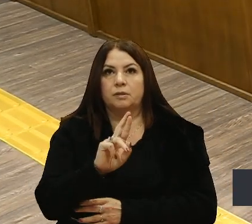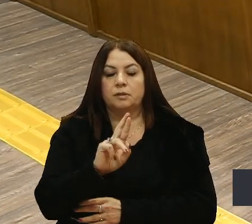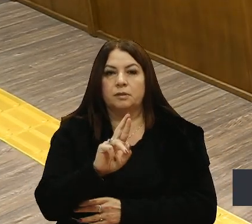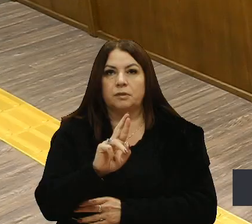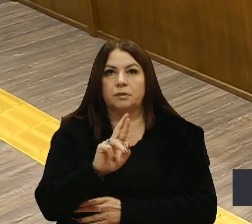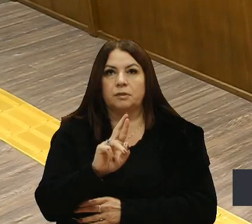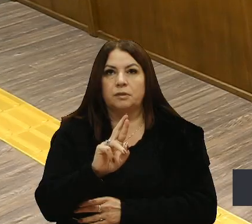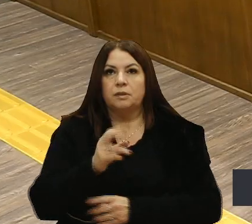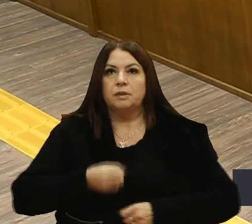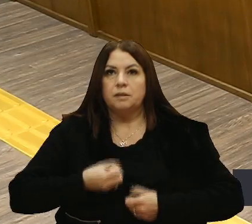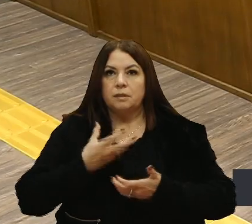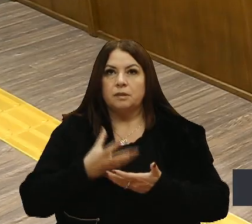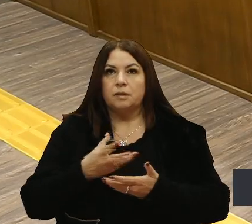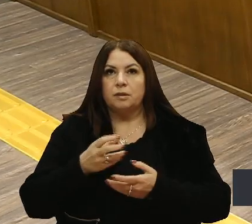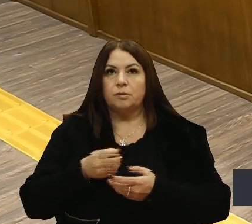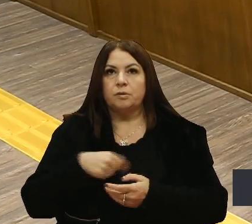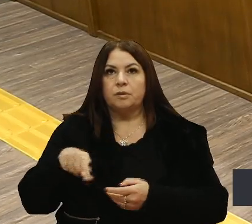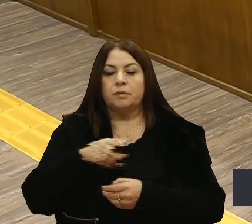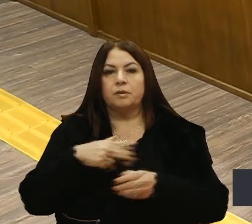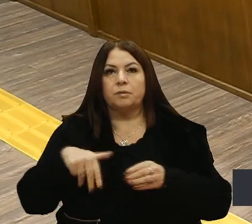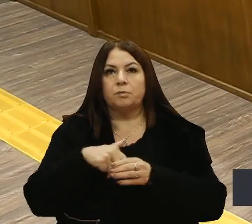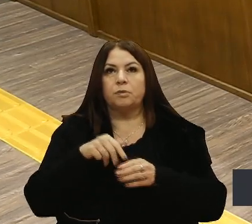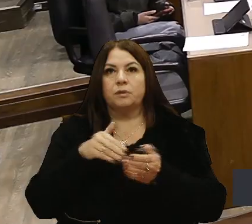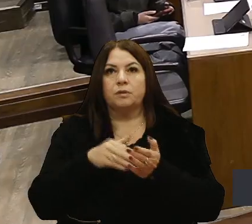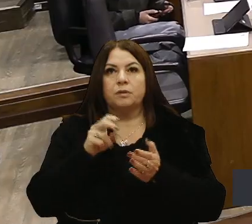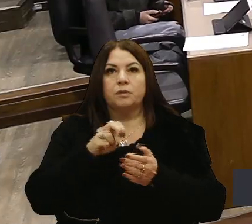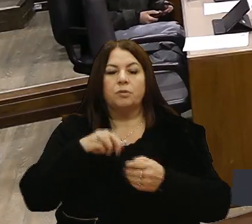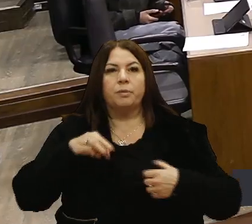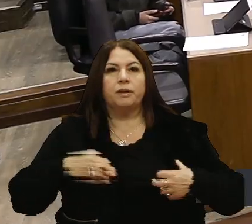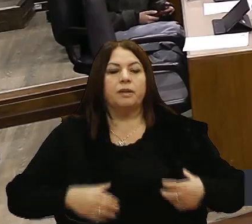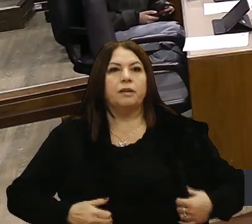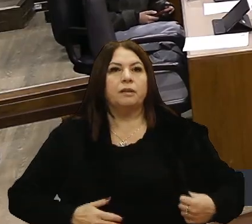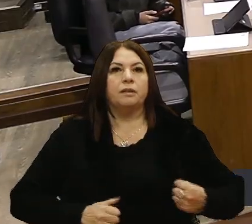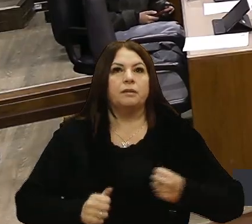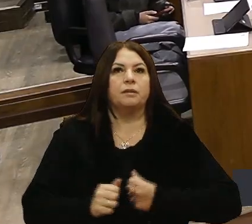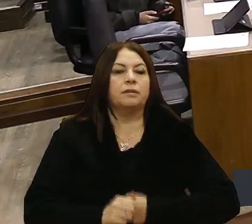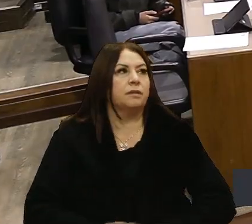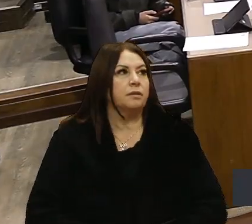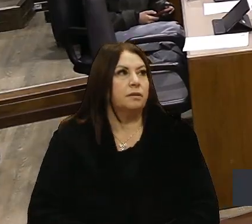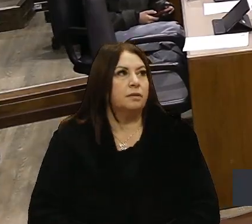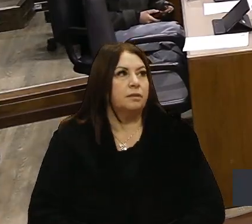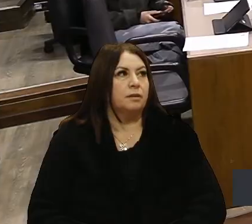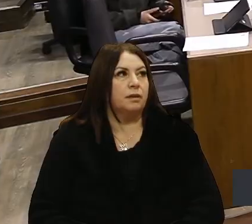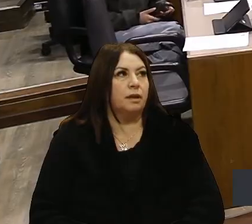do recital poético, até a tribuna, para a fala de até 5 minutos.